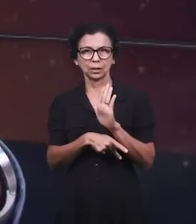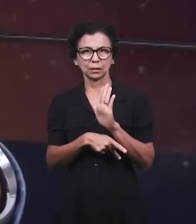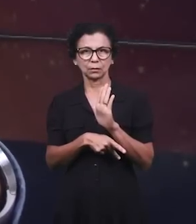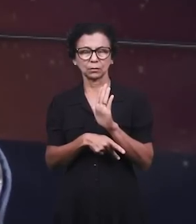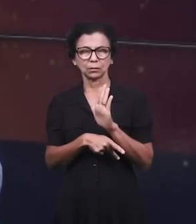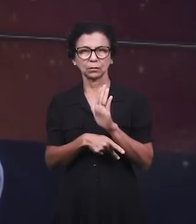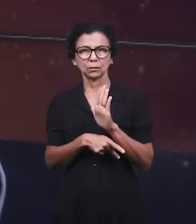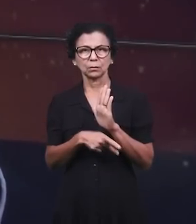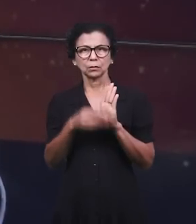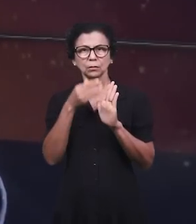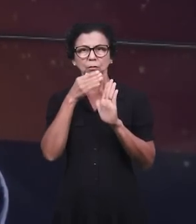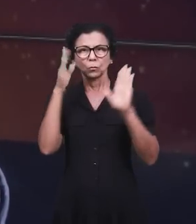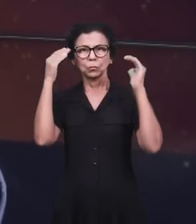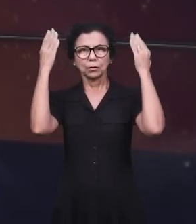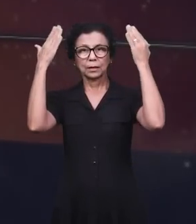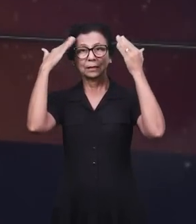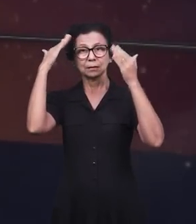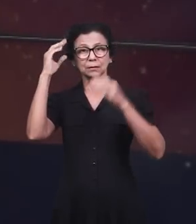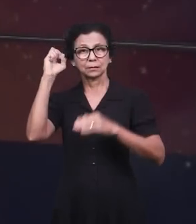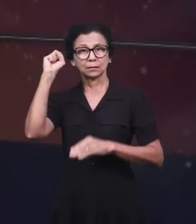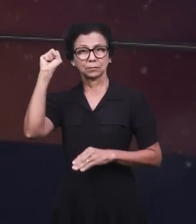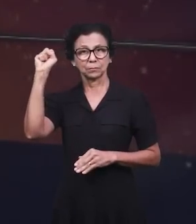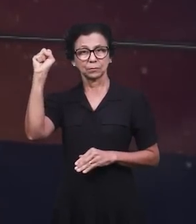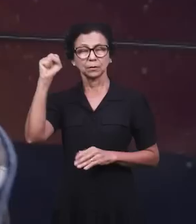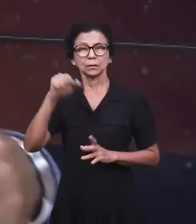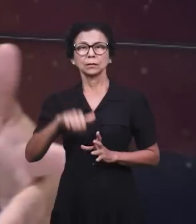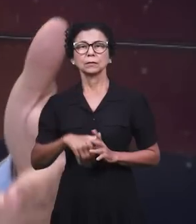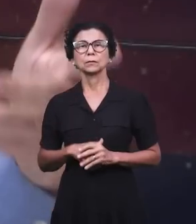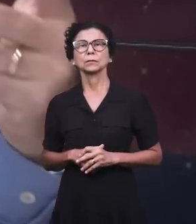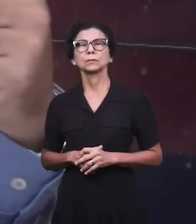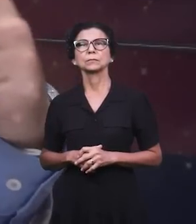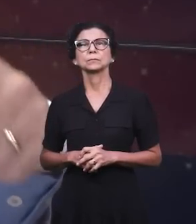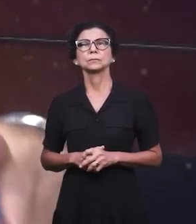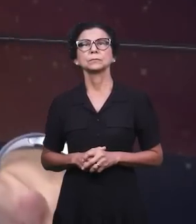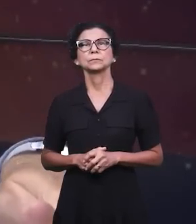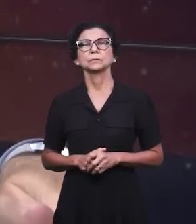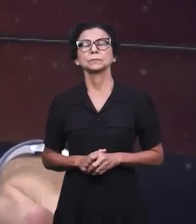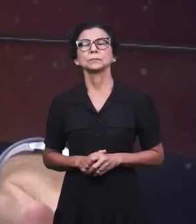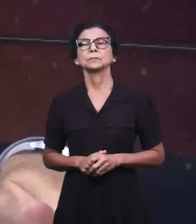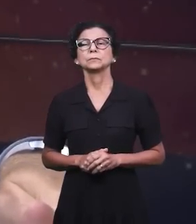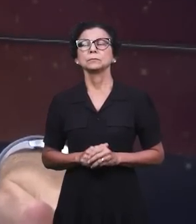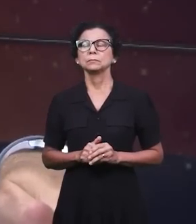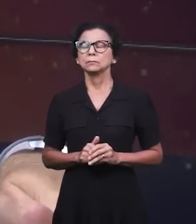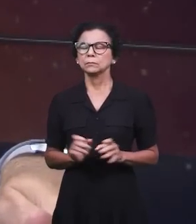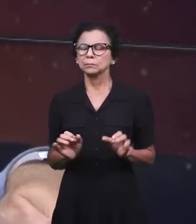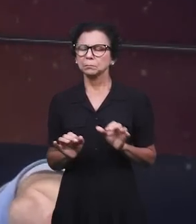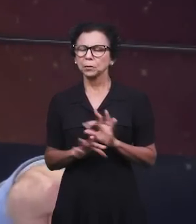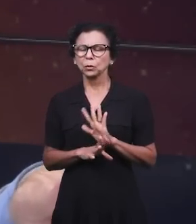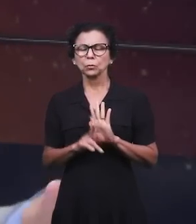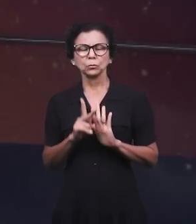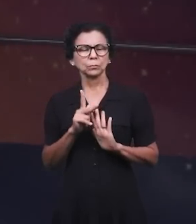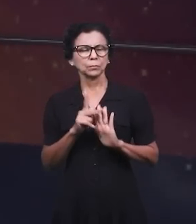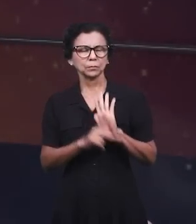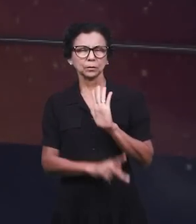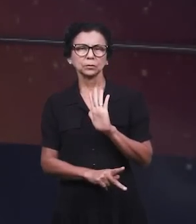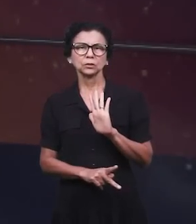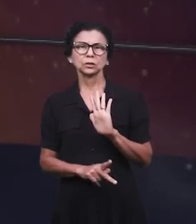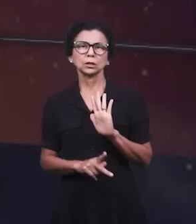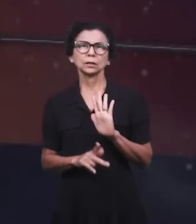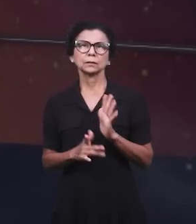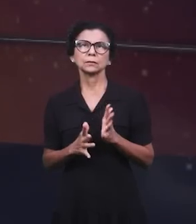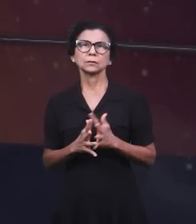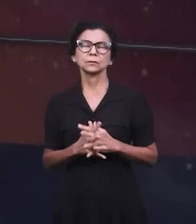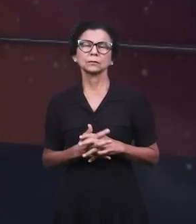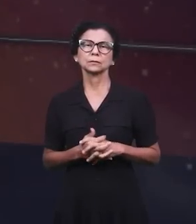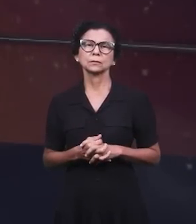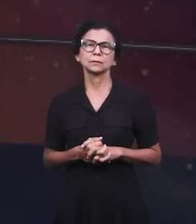Salomão cumprir tudo o que estava definido naquele projeto, que, na verdade,